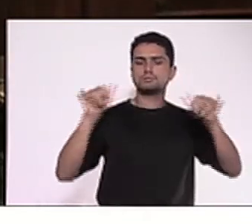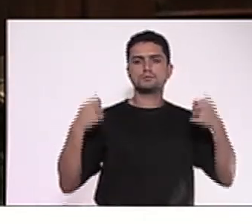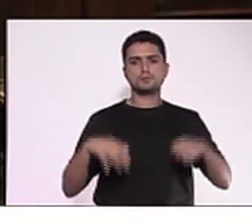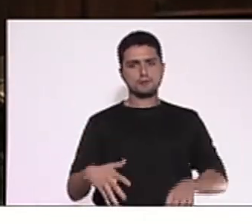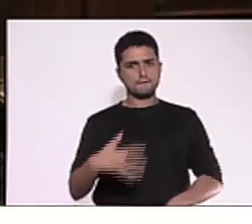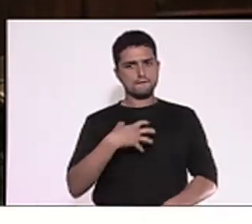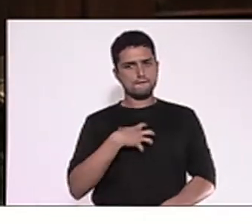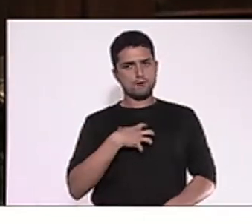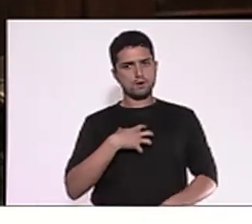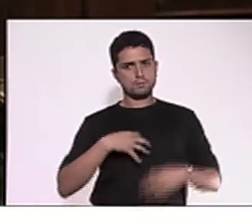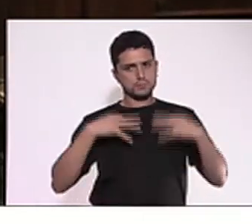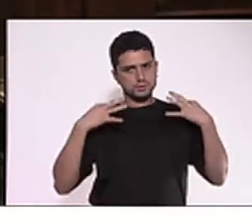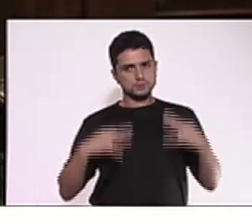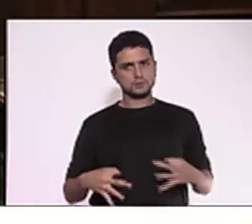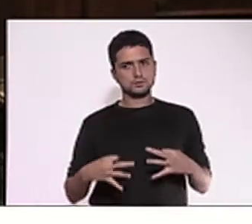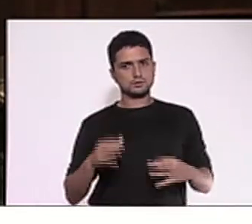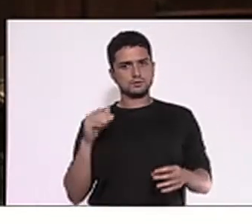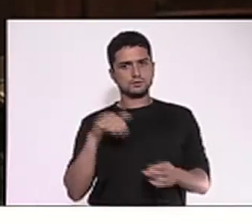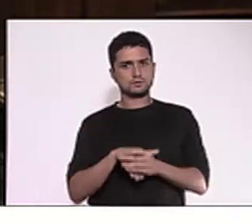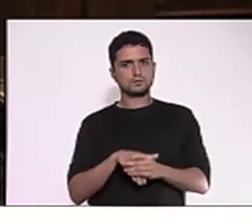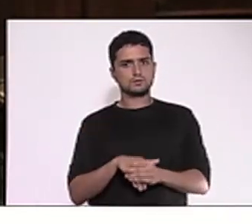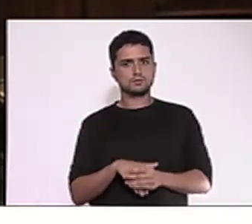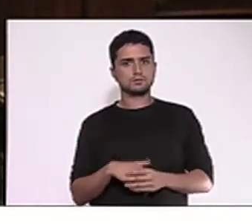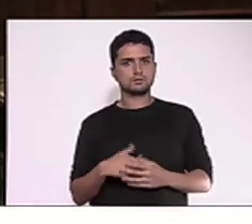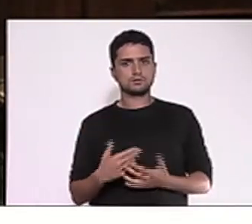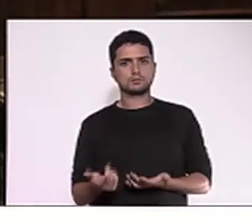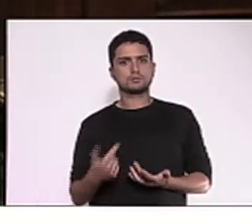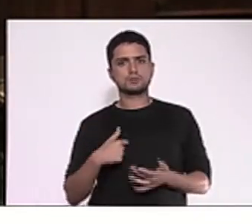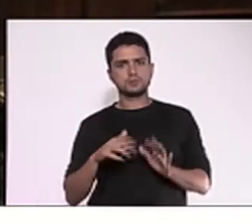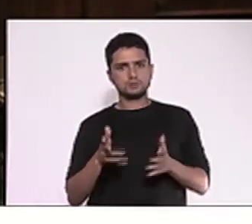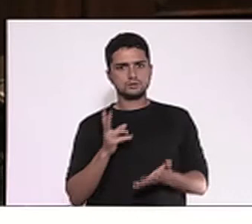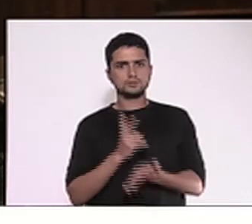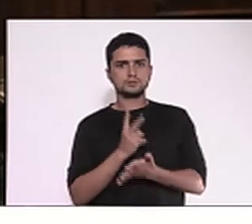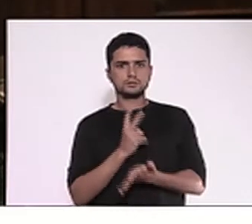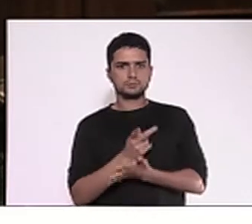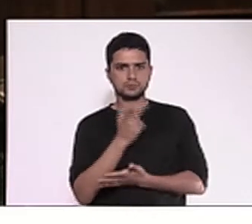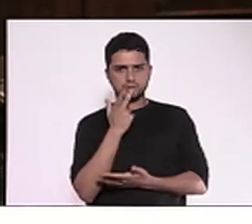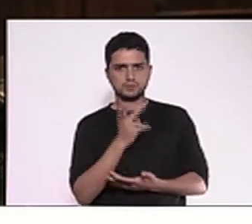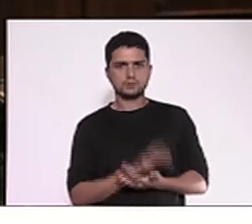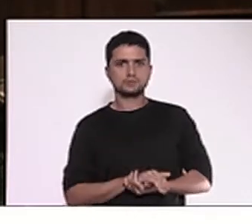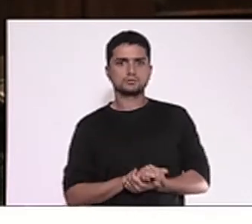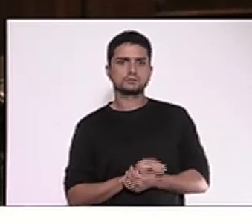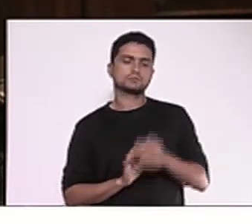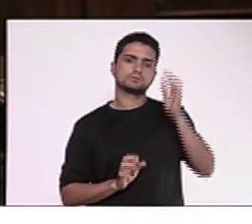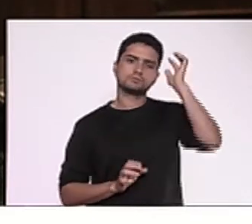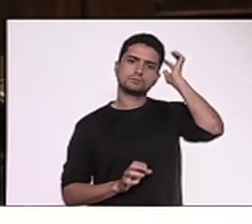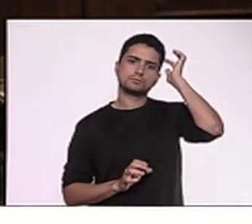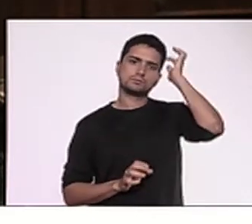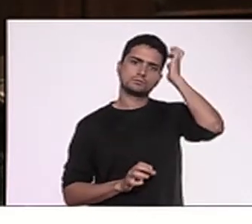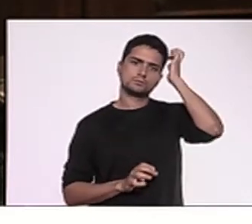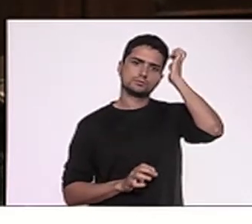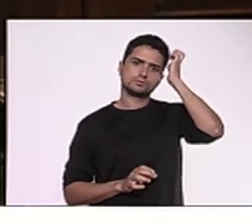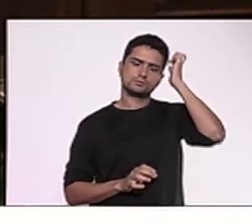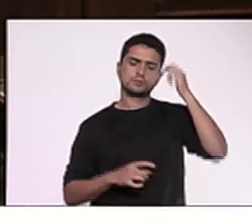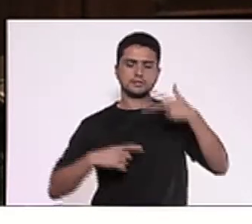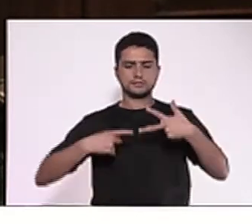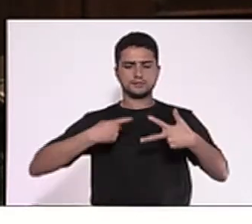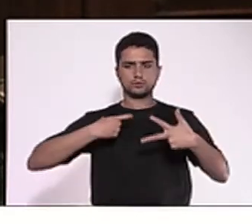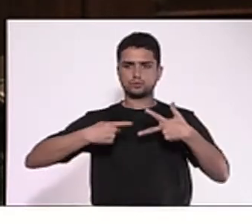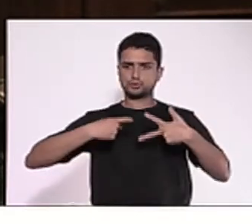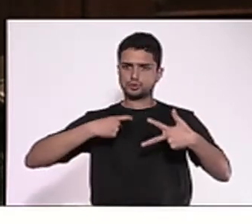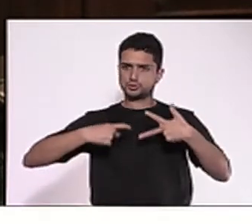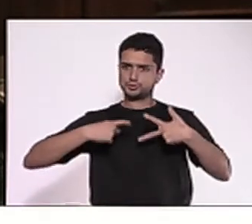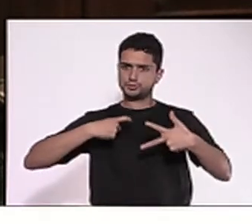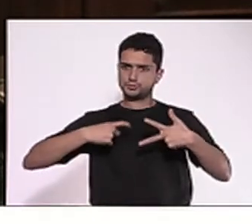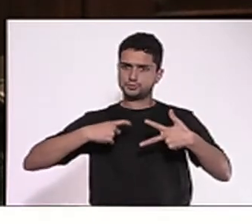Quinoploc. Eu tenho dito o seguinte, já há muito tempo eu uso esse mote: O poder executivo, ao fim e